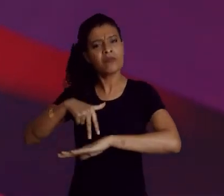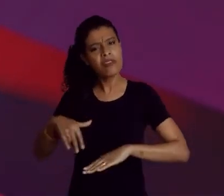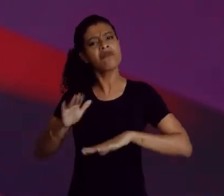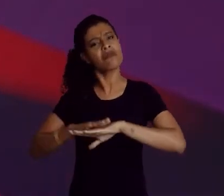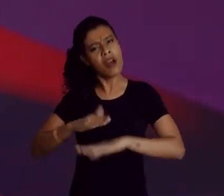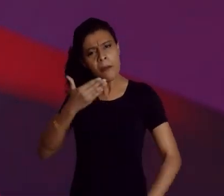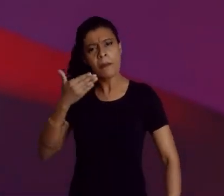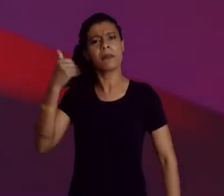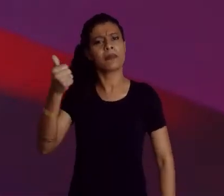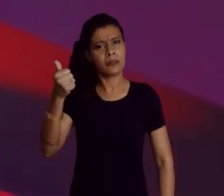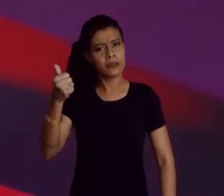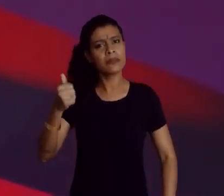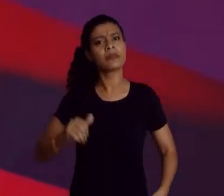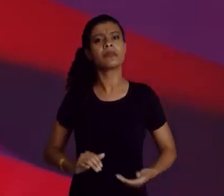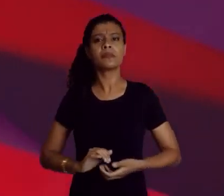melhor.